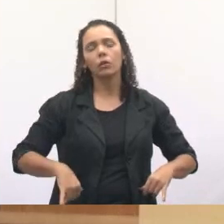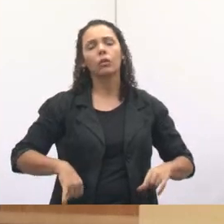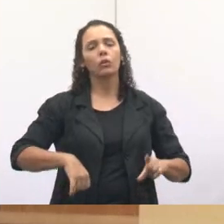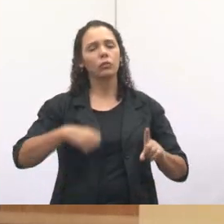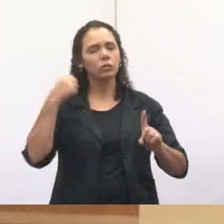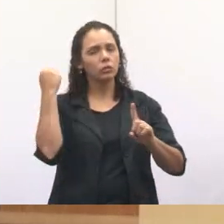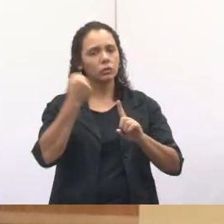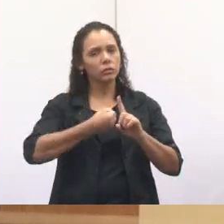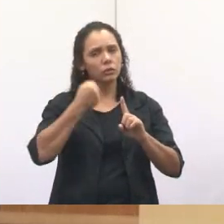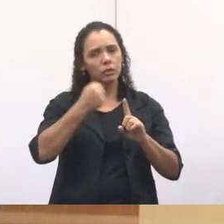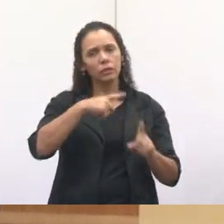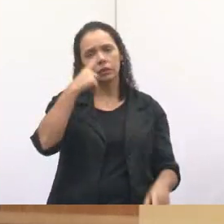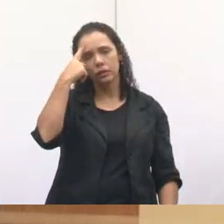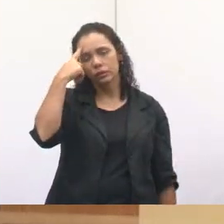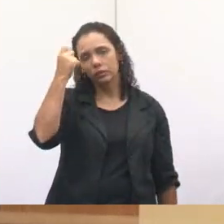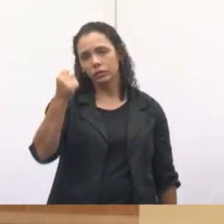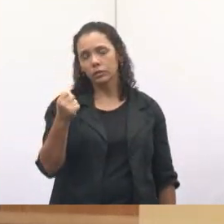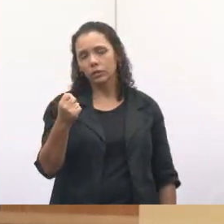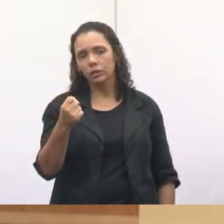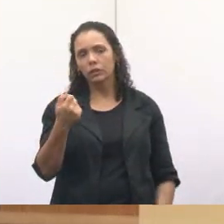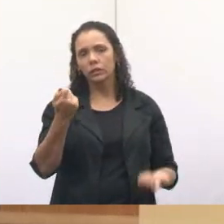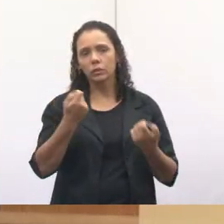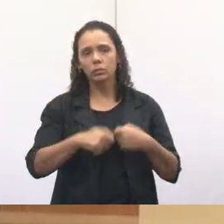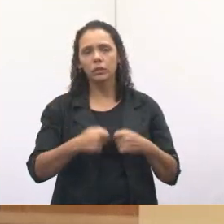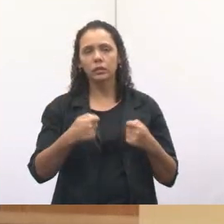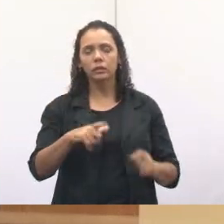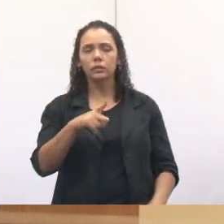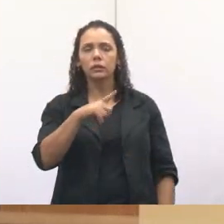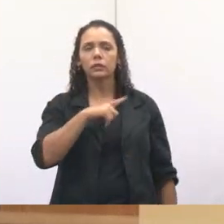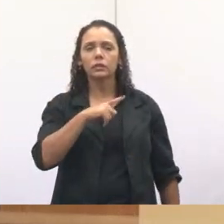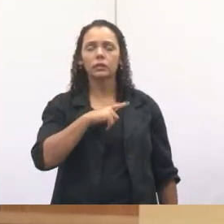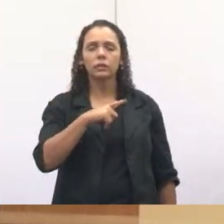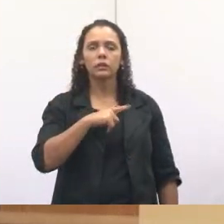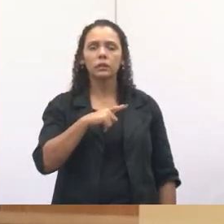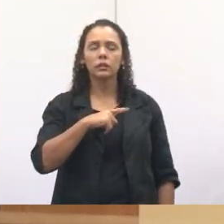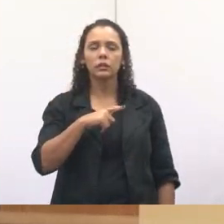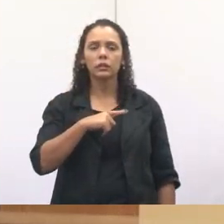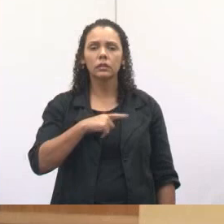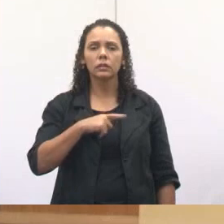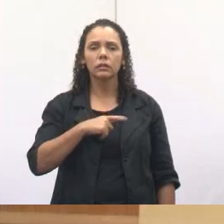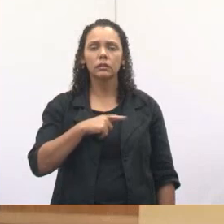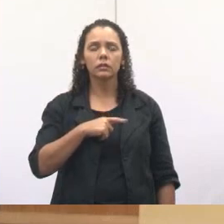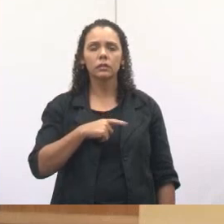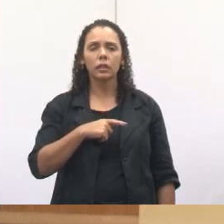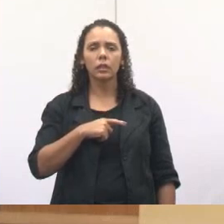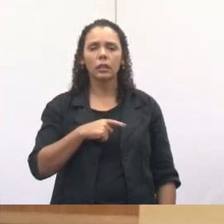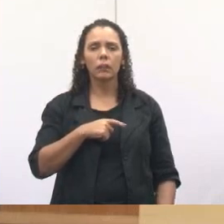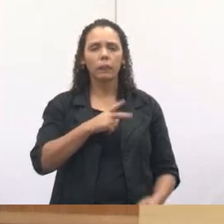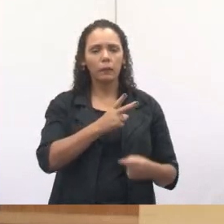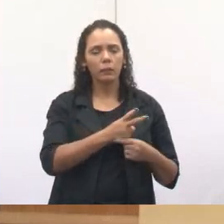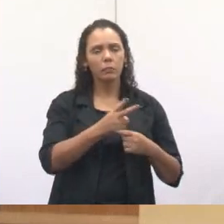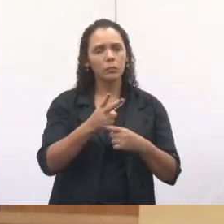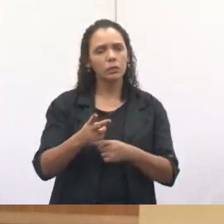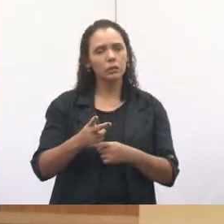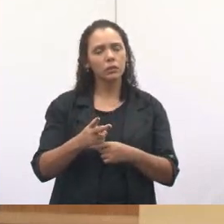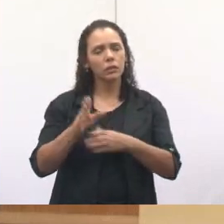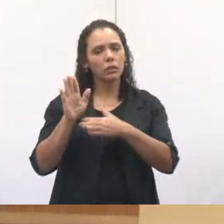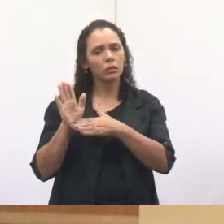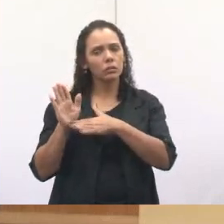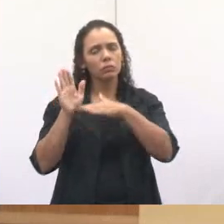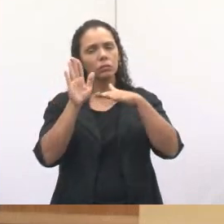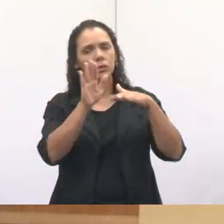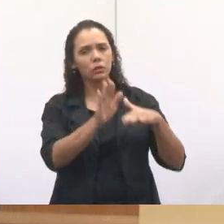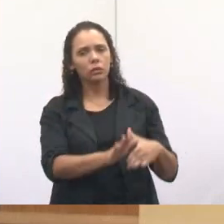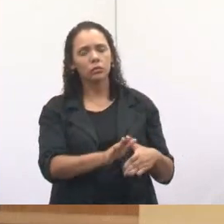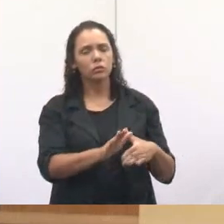de risco à sua vida, ela precisa de ter uma chancela, precisa de buscar no Poder Judiciário